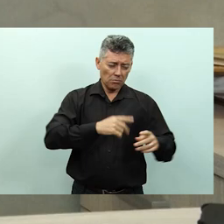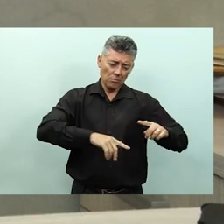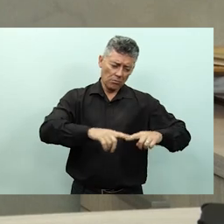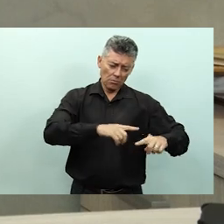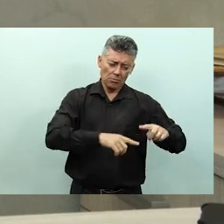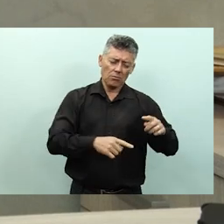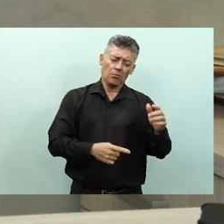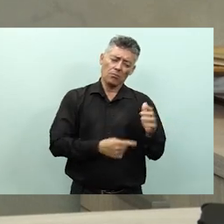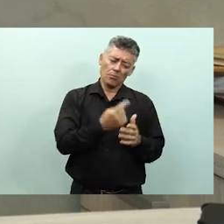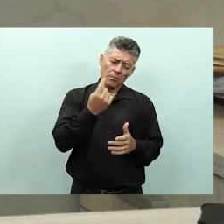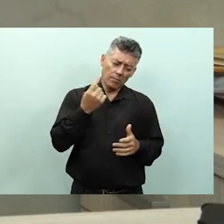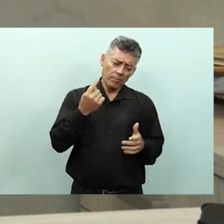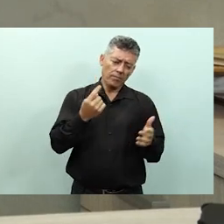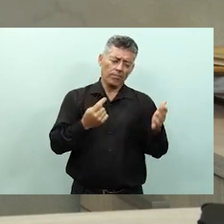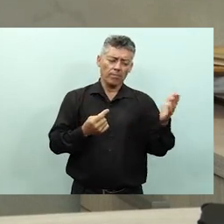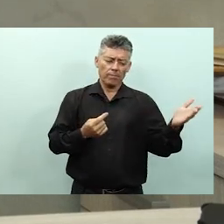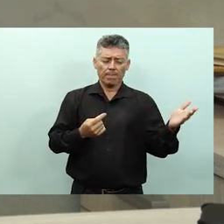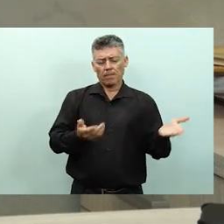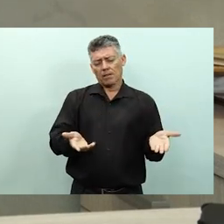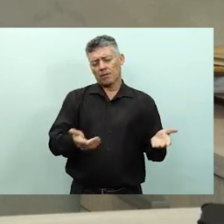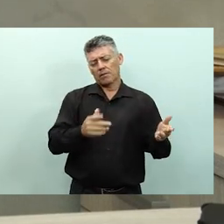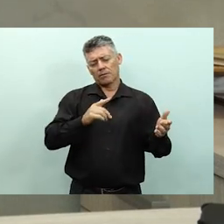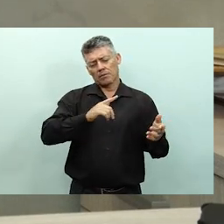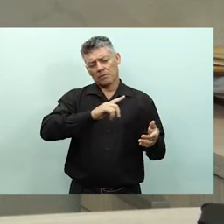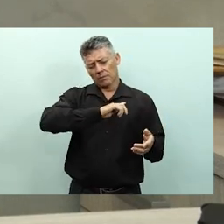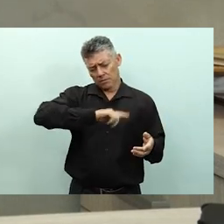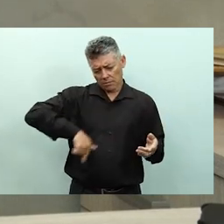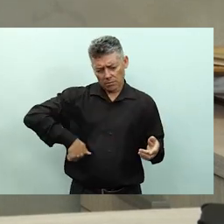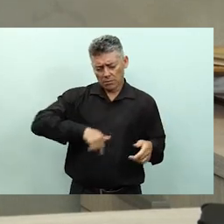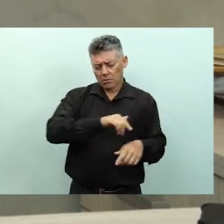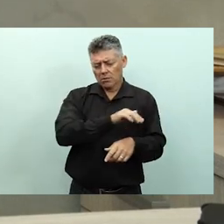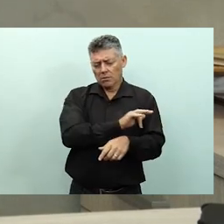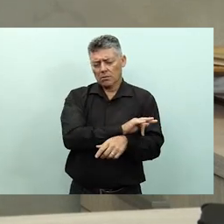disputa foi a primeira vez que a atual governadora Fátima Bezerra